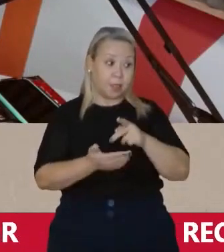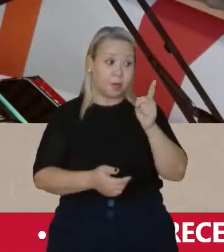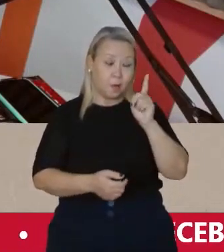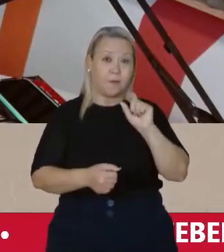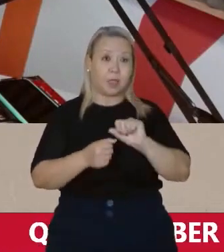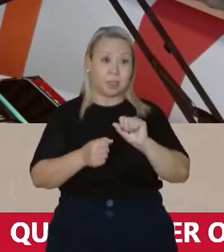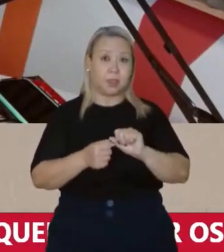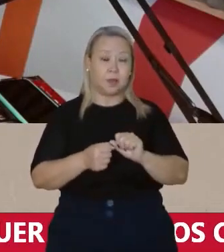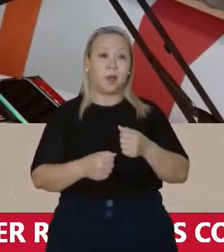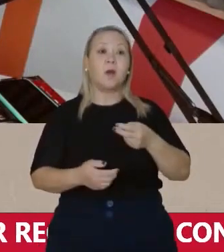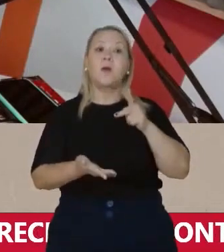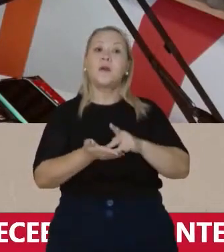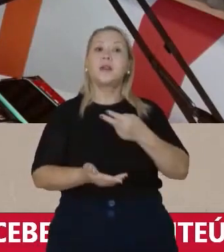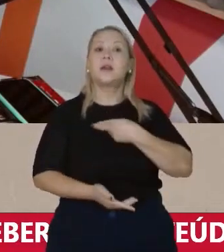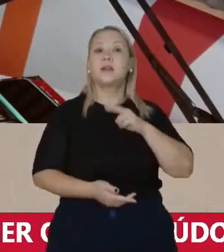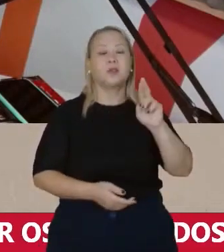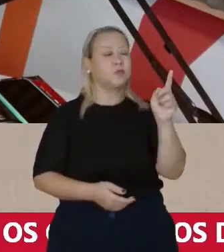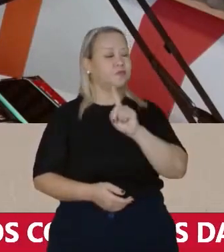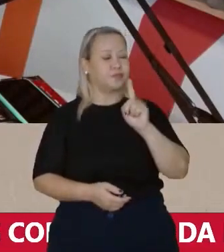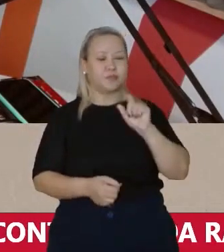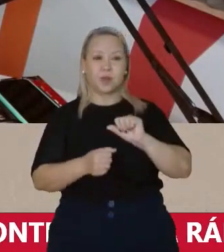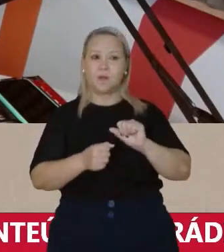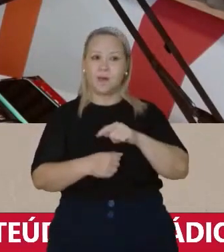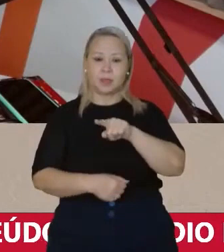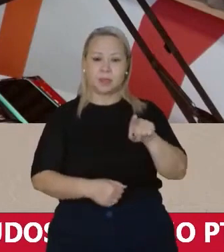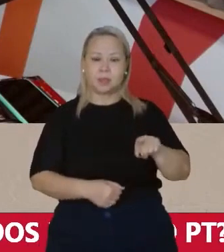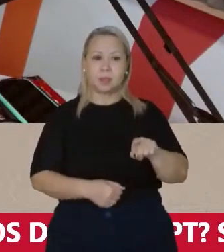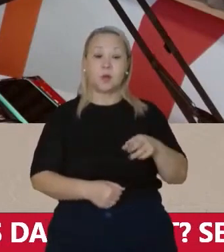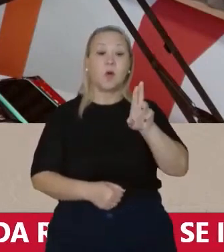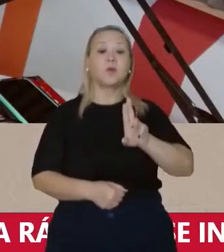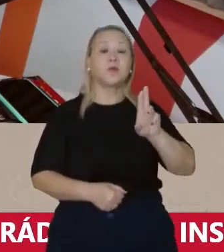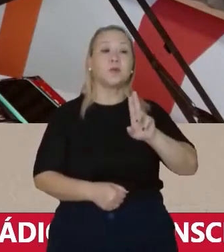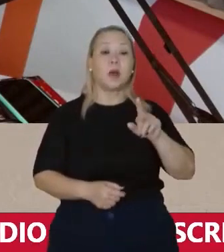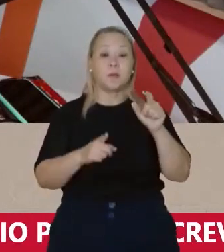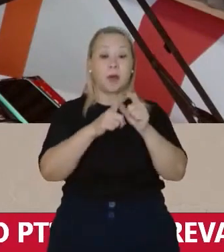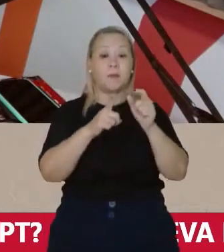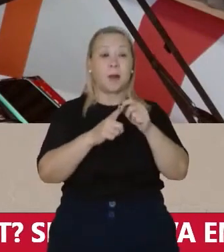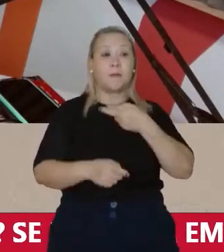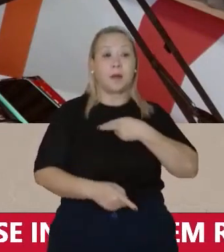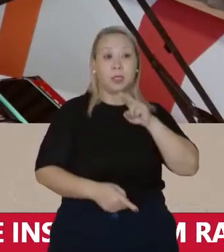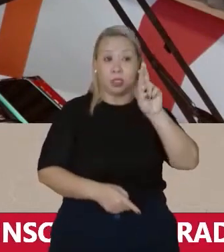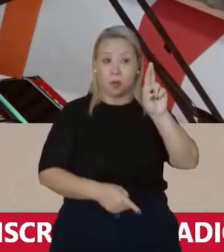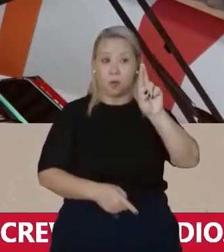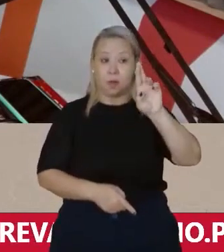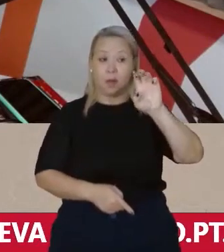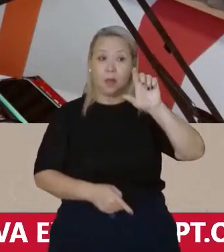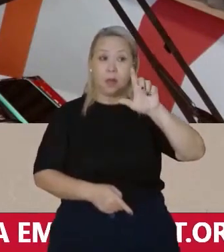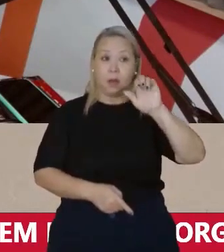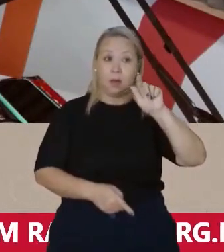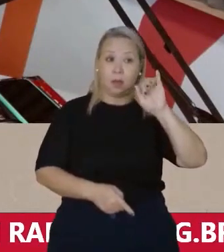O verdadeiro religioso, ele não faz isso. Nós usamos a palavra religião para o